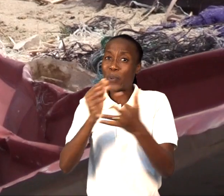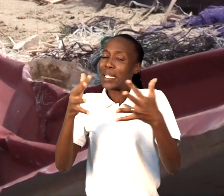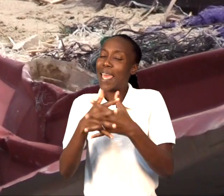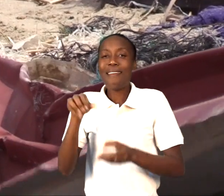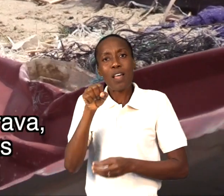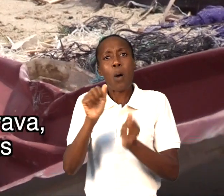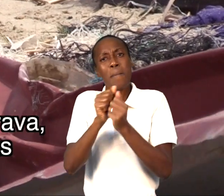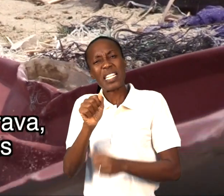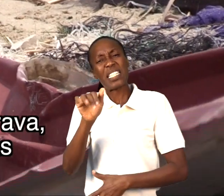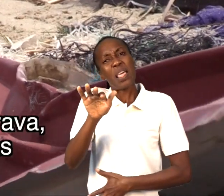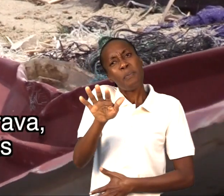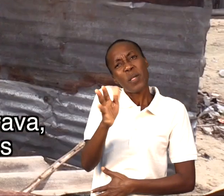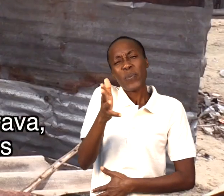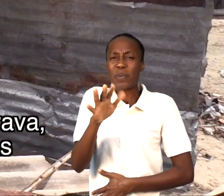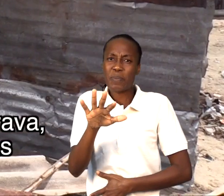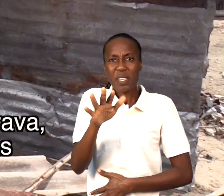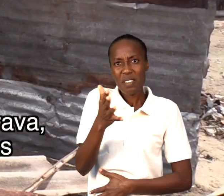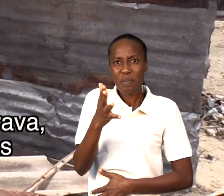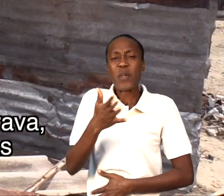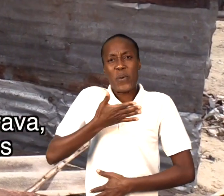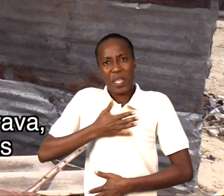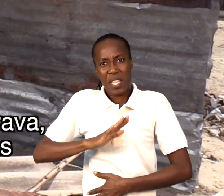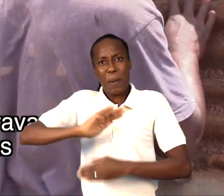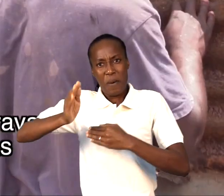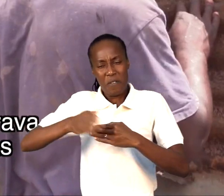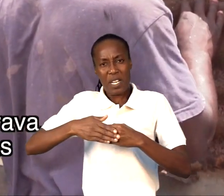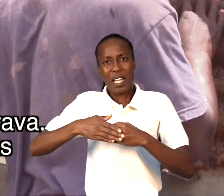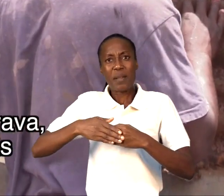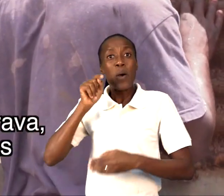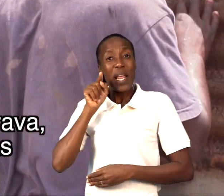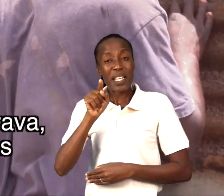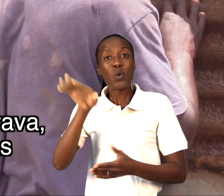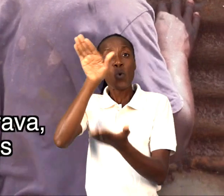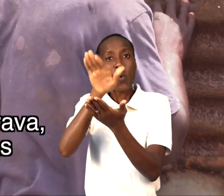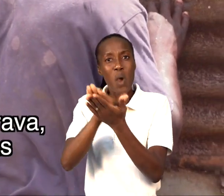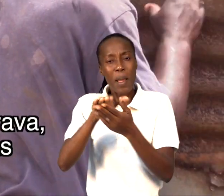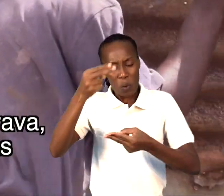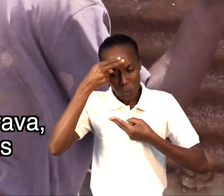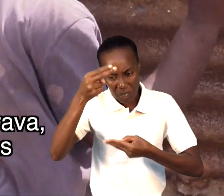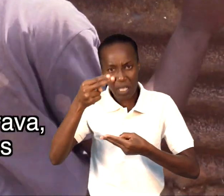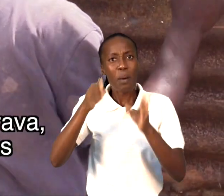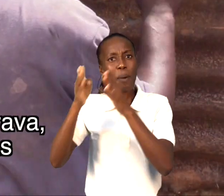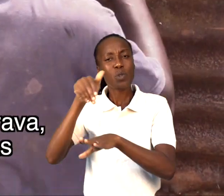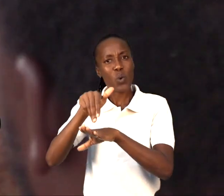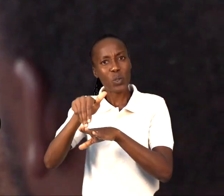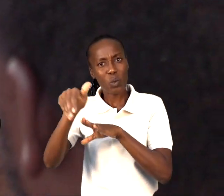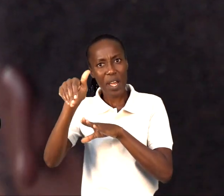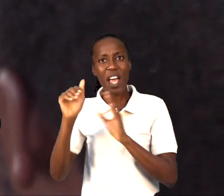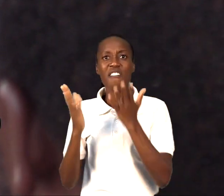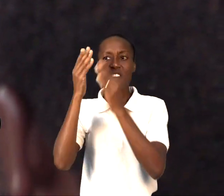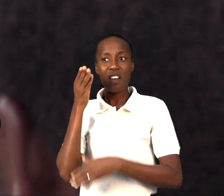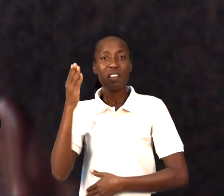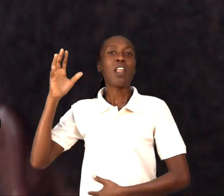província a voltar, claro que não totalmente nos patamares nos quais se encontrava, mas pelo menos mínimas e